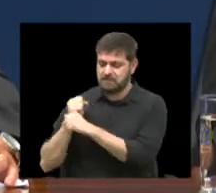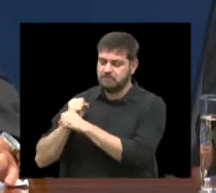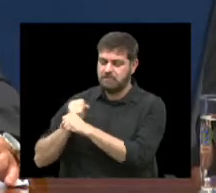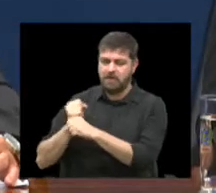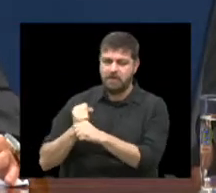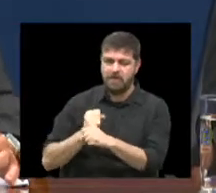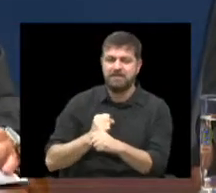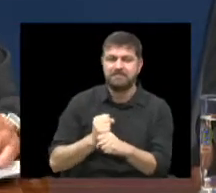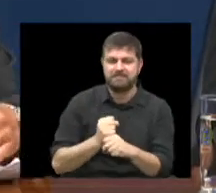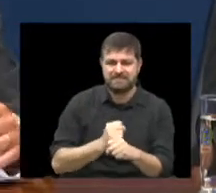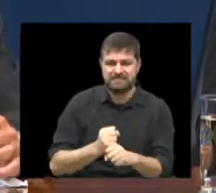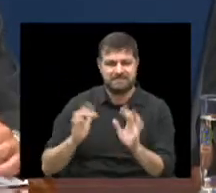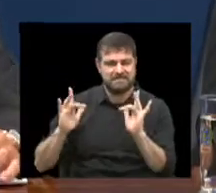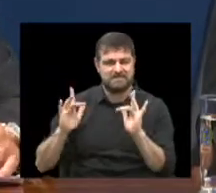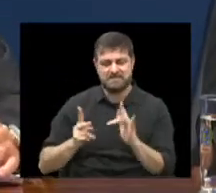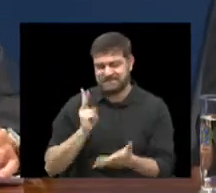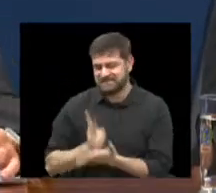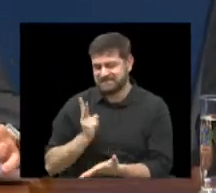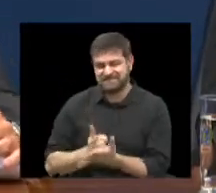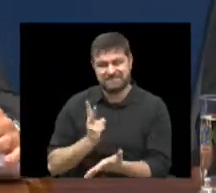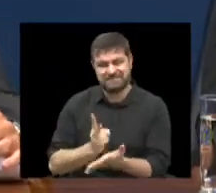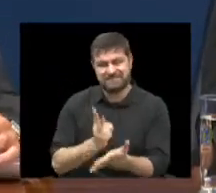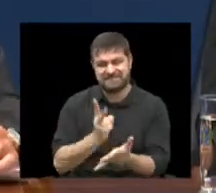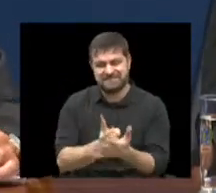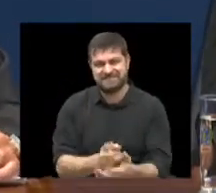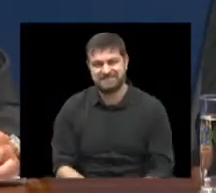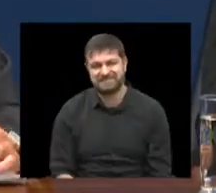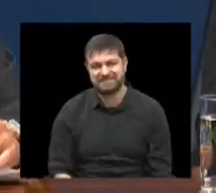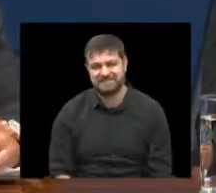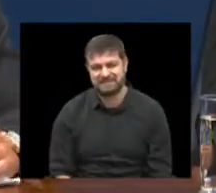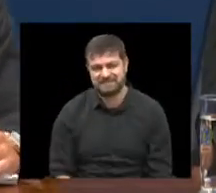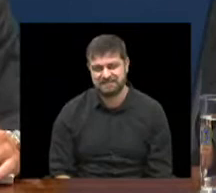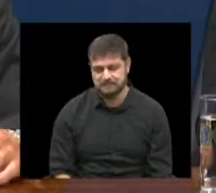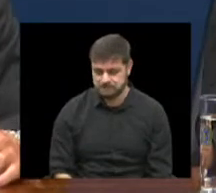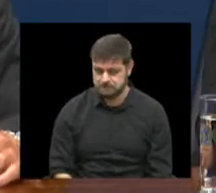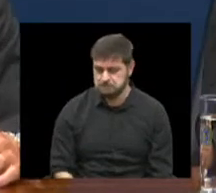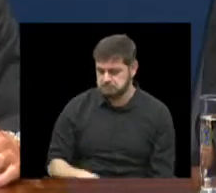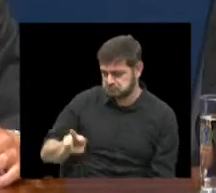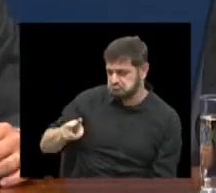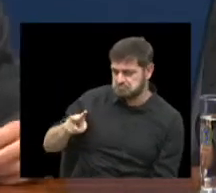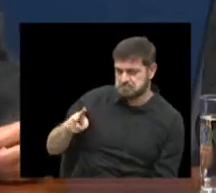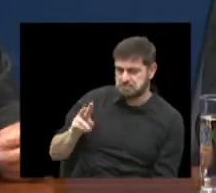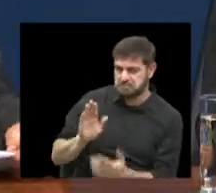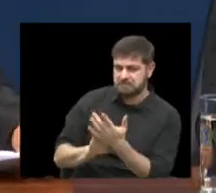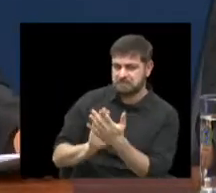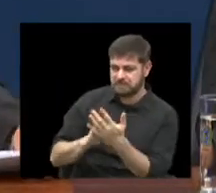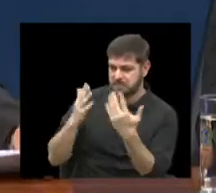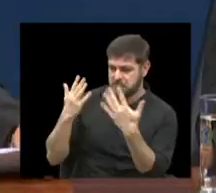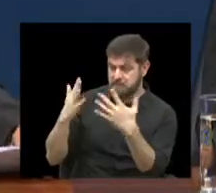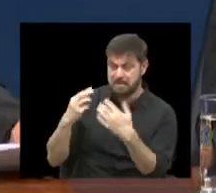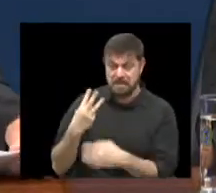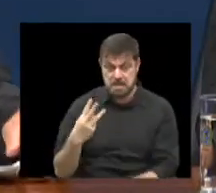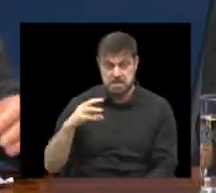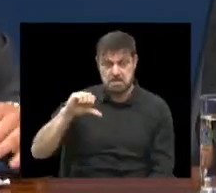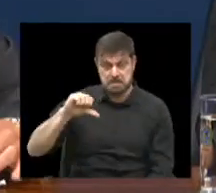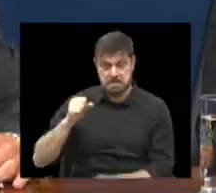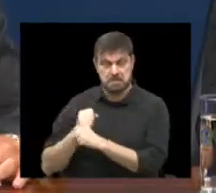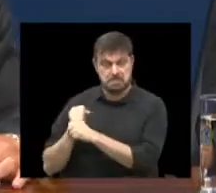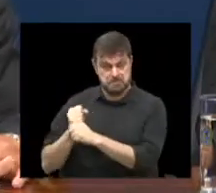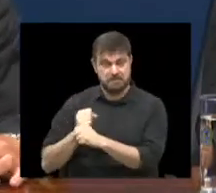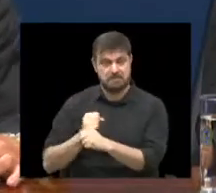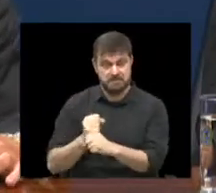Muito obrigado a todos. Parabéns, vereador. A Vossa Excelência e a esposa também. O próximo